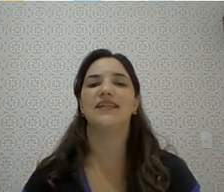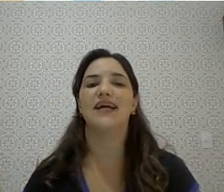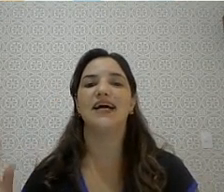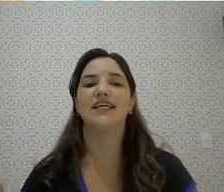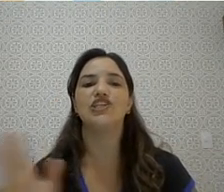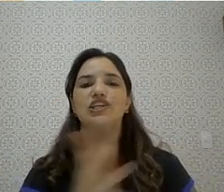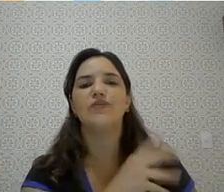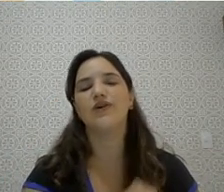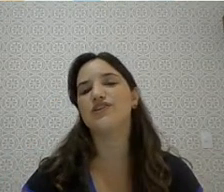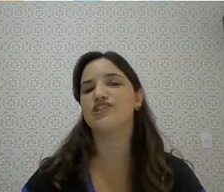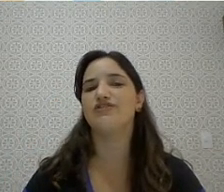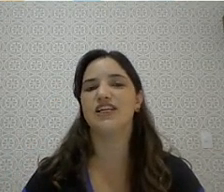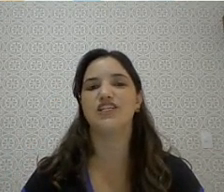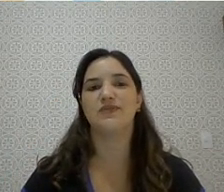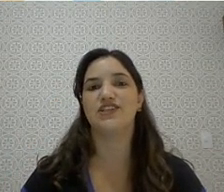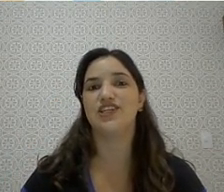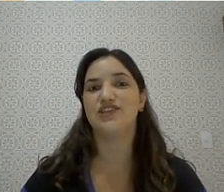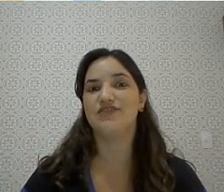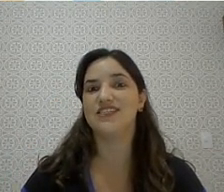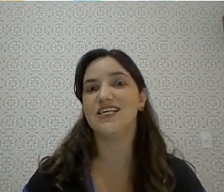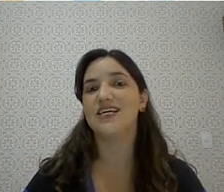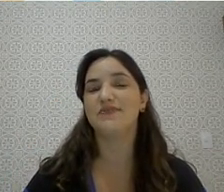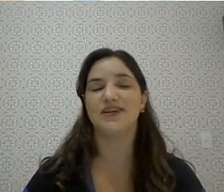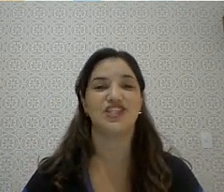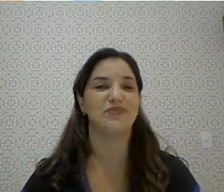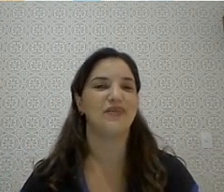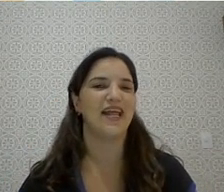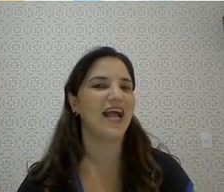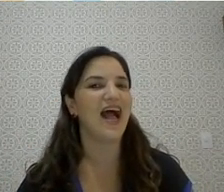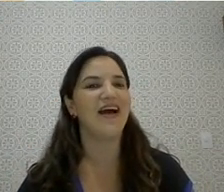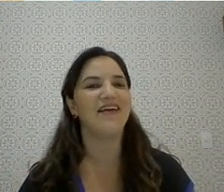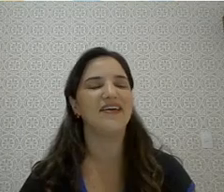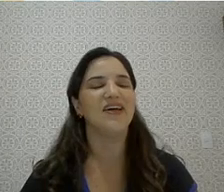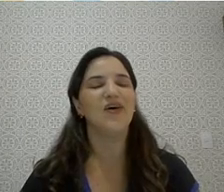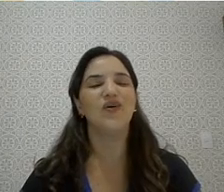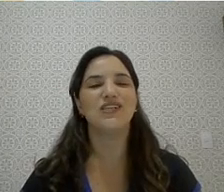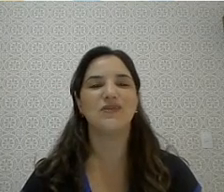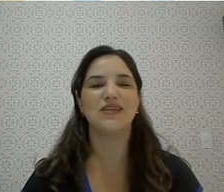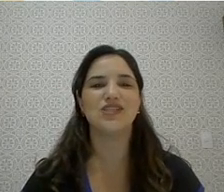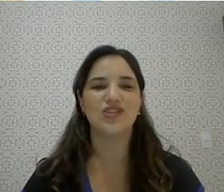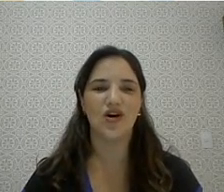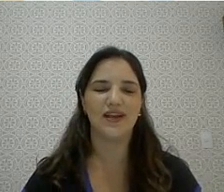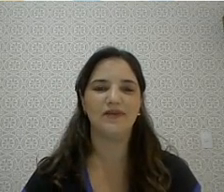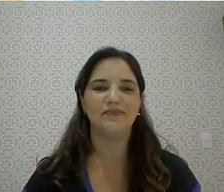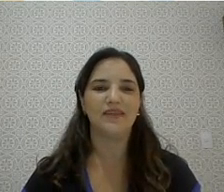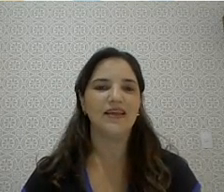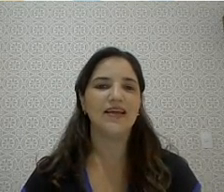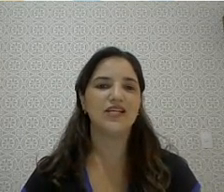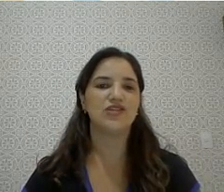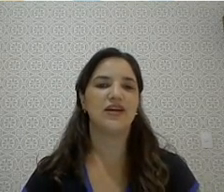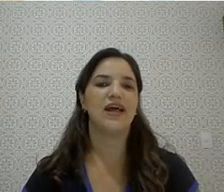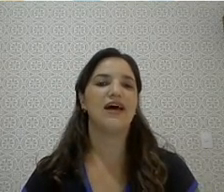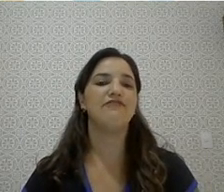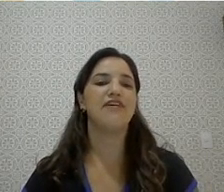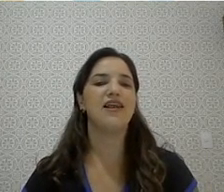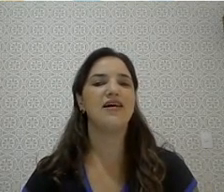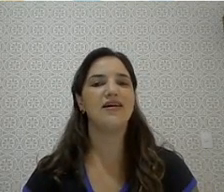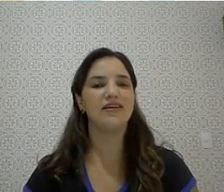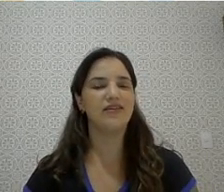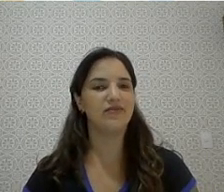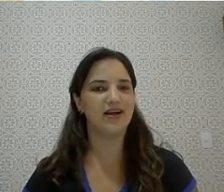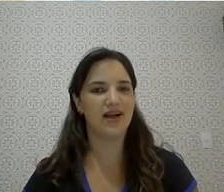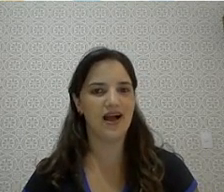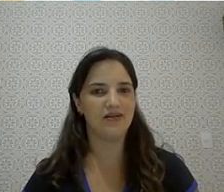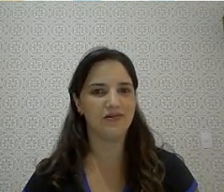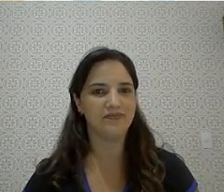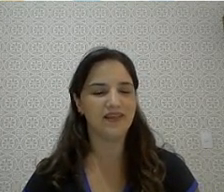semana vai ter cada dia uma coisa diferente para a gente fazer, para a gente brincar? Hoje é uma história. E a história é a velha